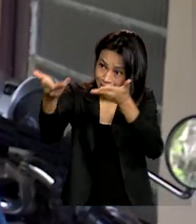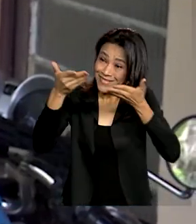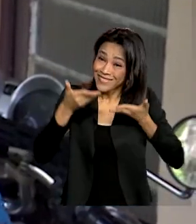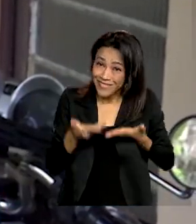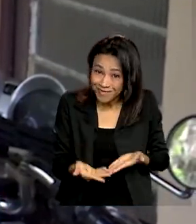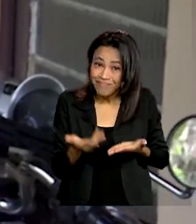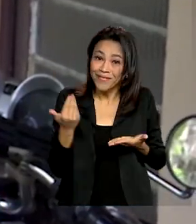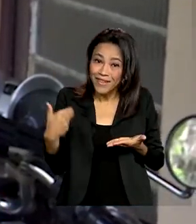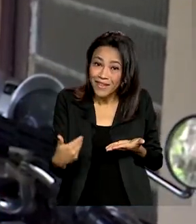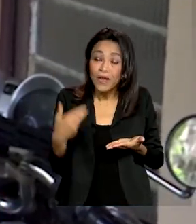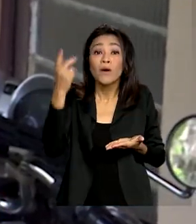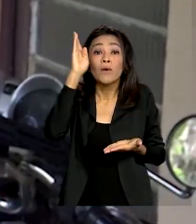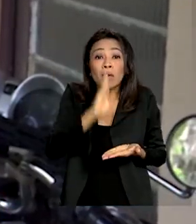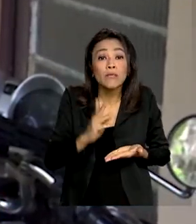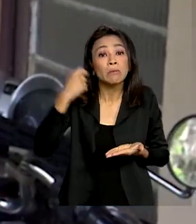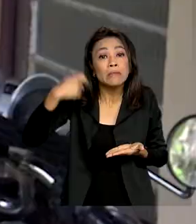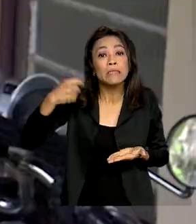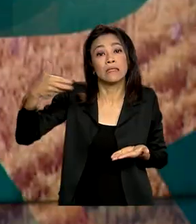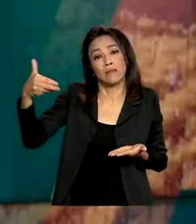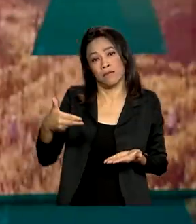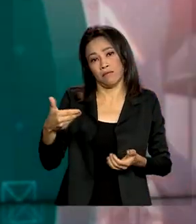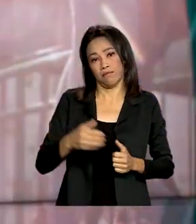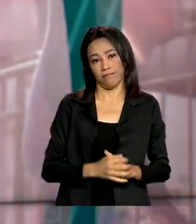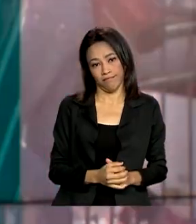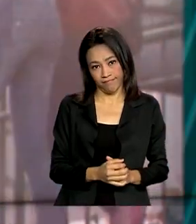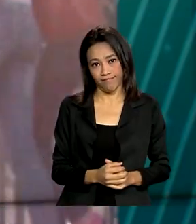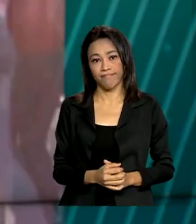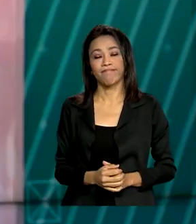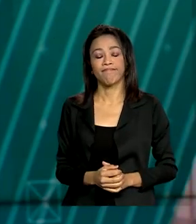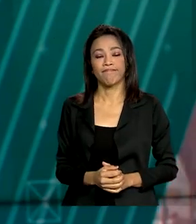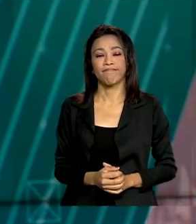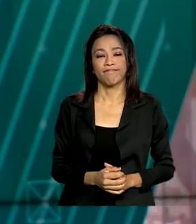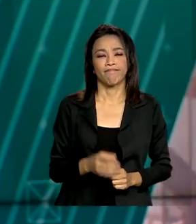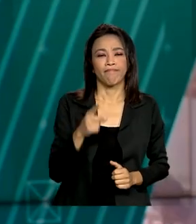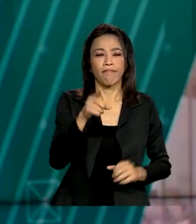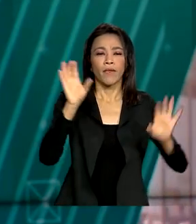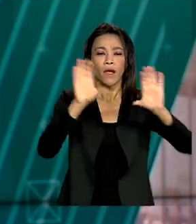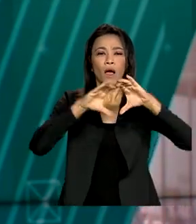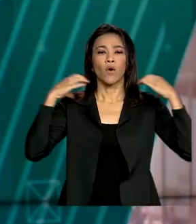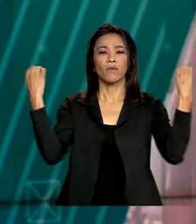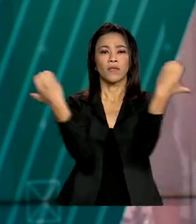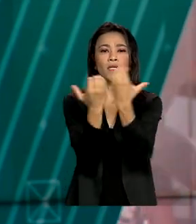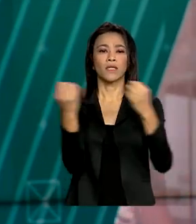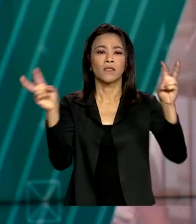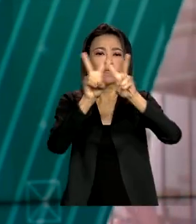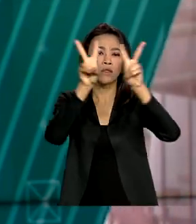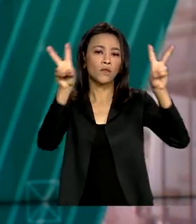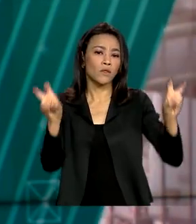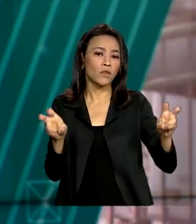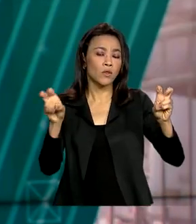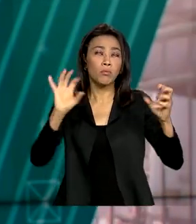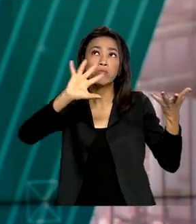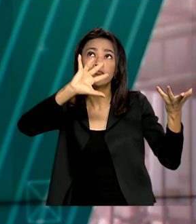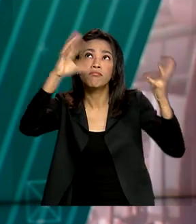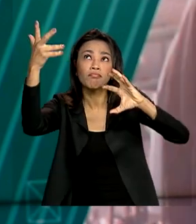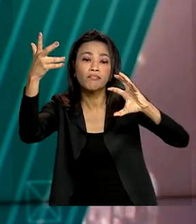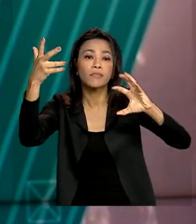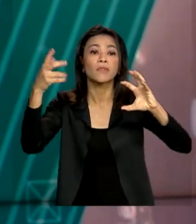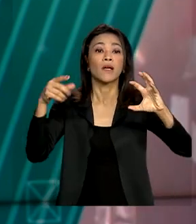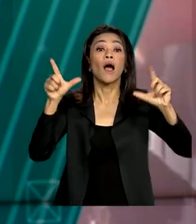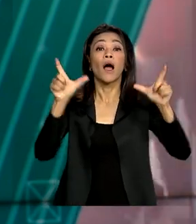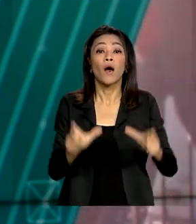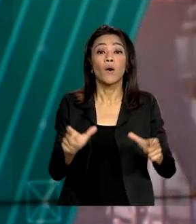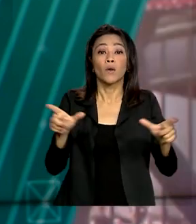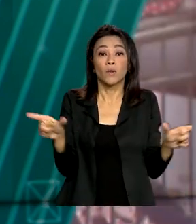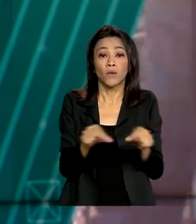o Brasil precisa disso a conferência sobre mudanças climáticas da ONU será em novembro no